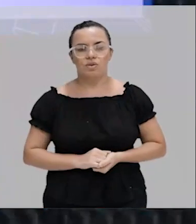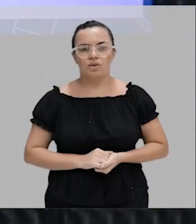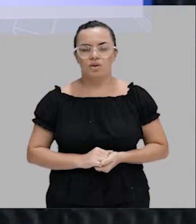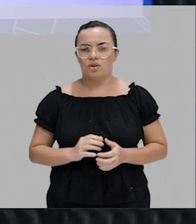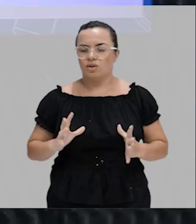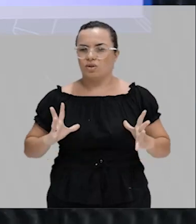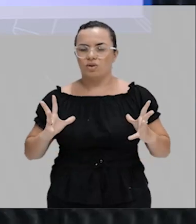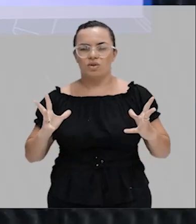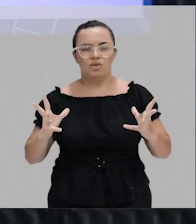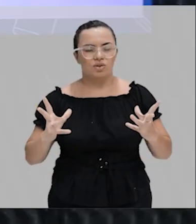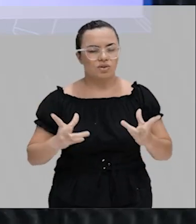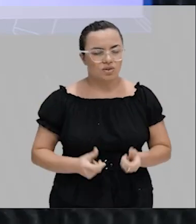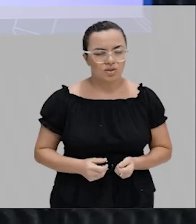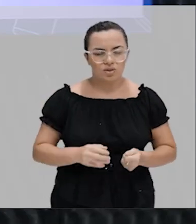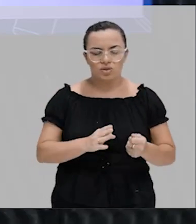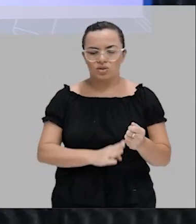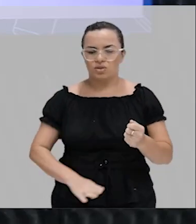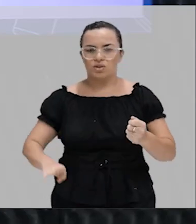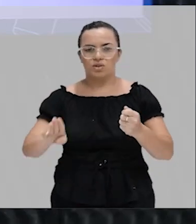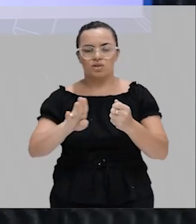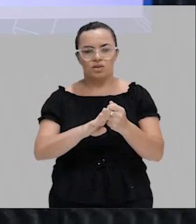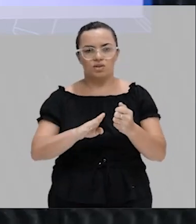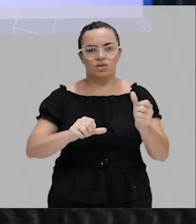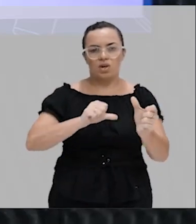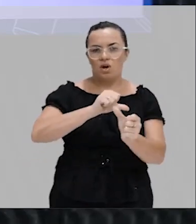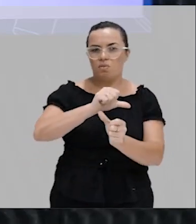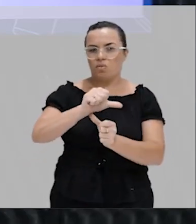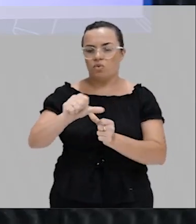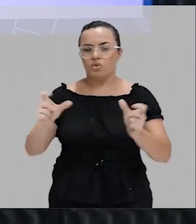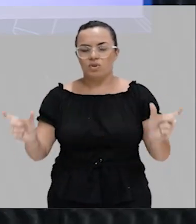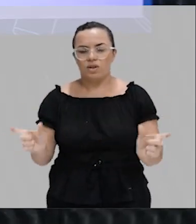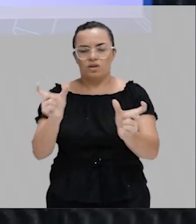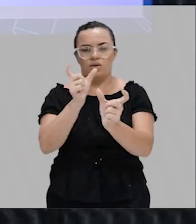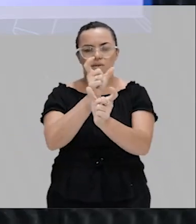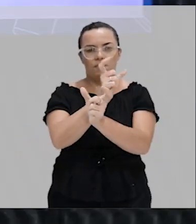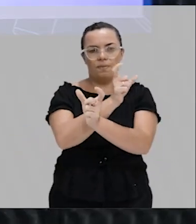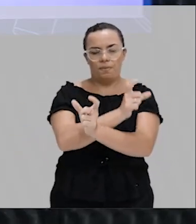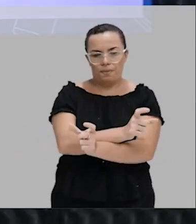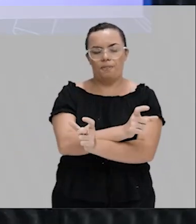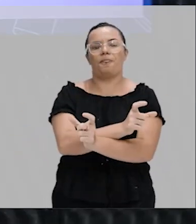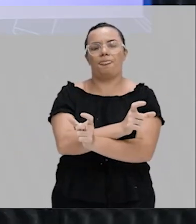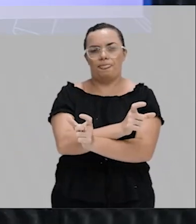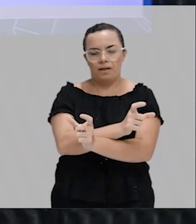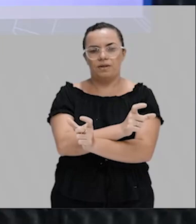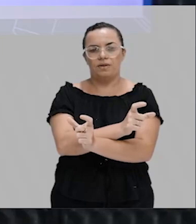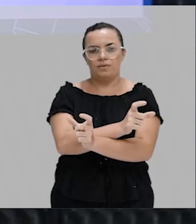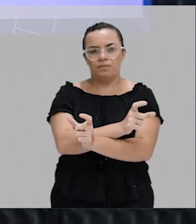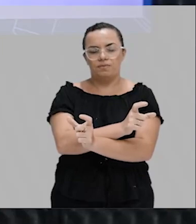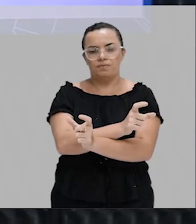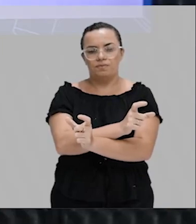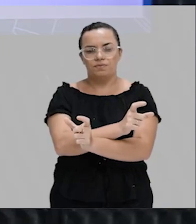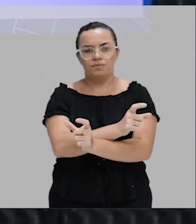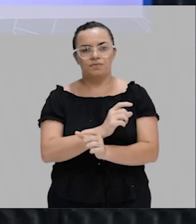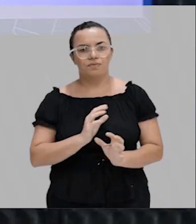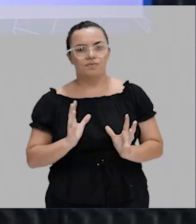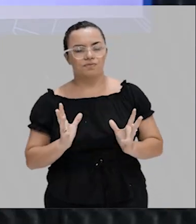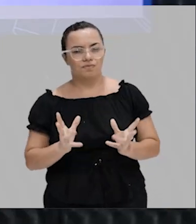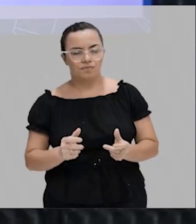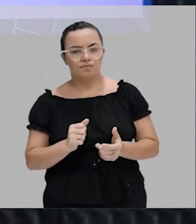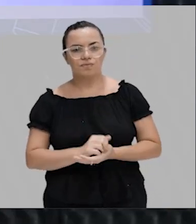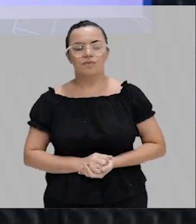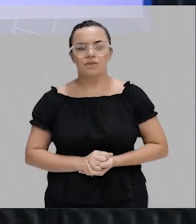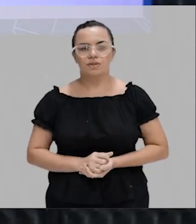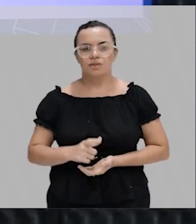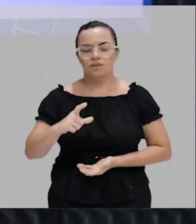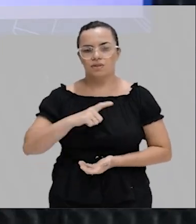toda essa parte de substantivação, essa parte de colocar anteposto ao substantivo ou posposto, ele